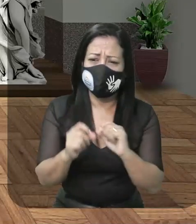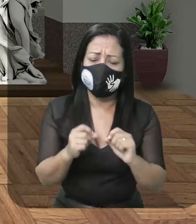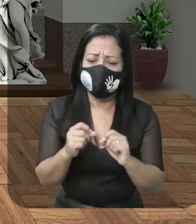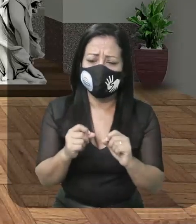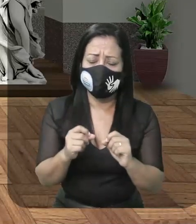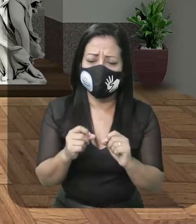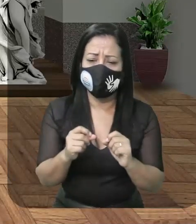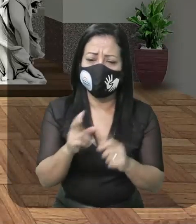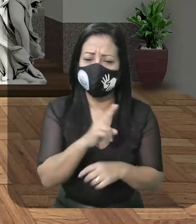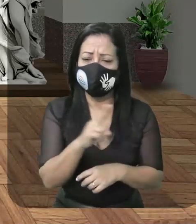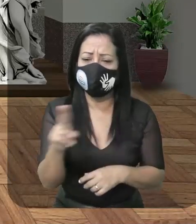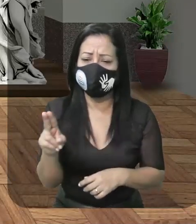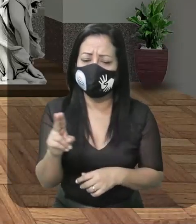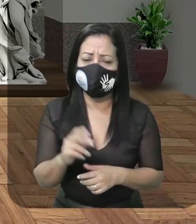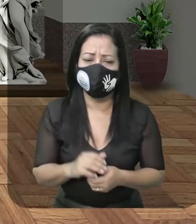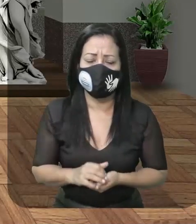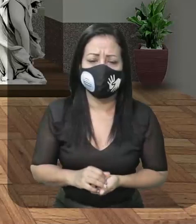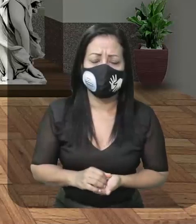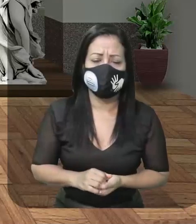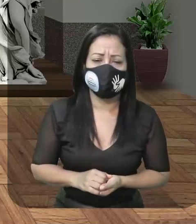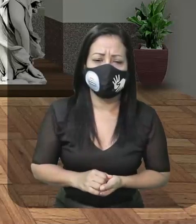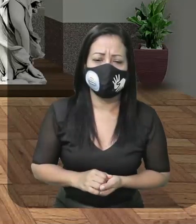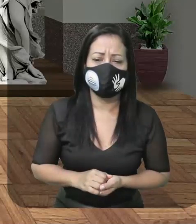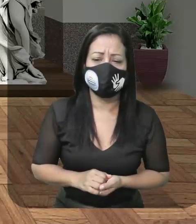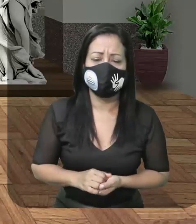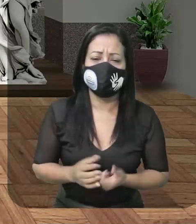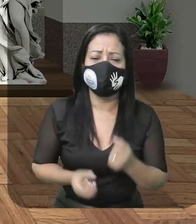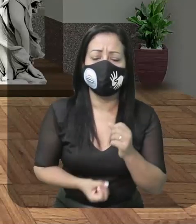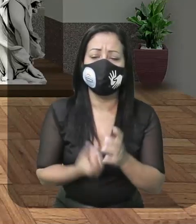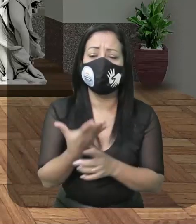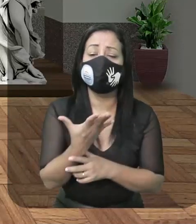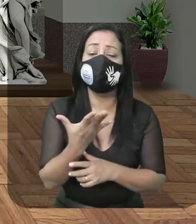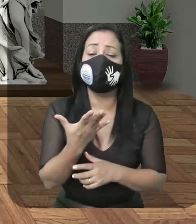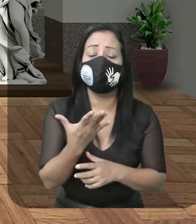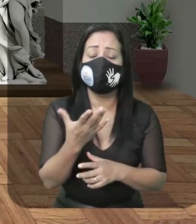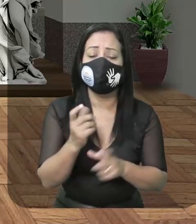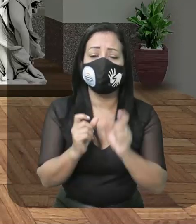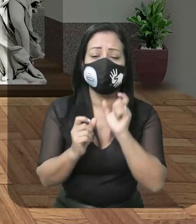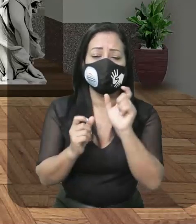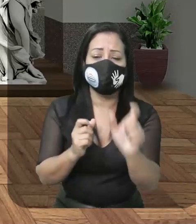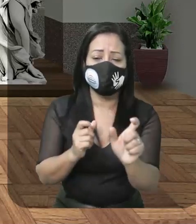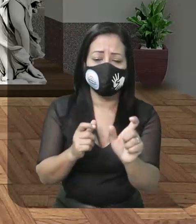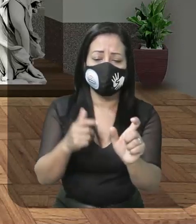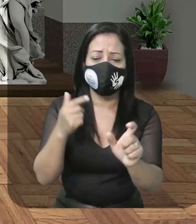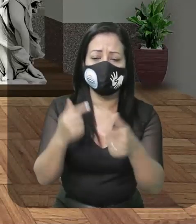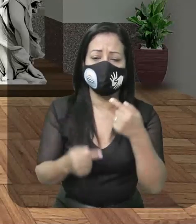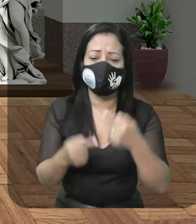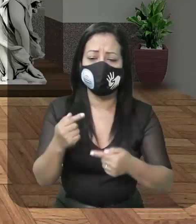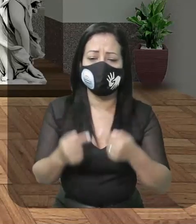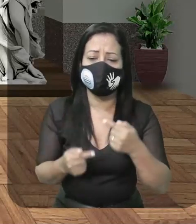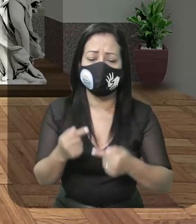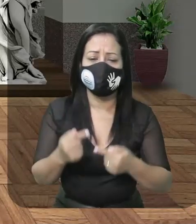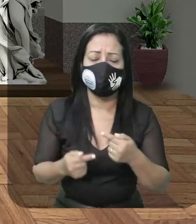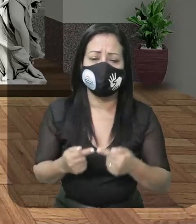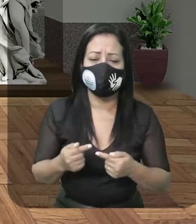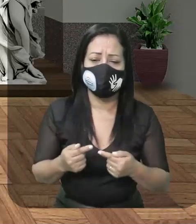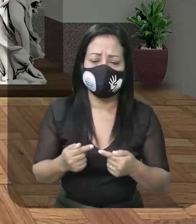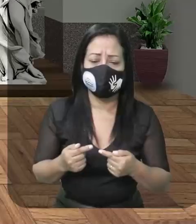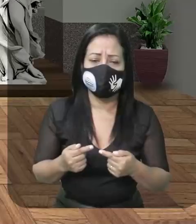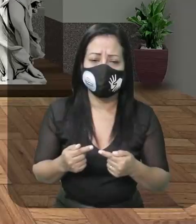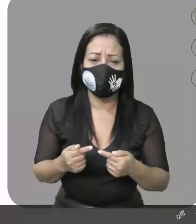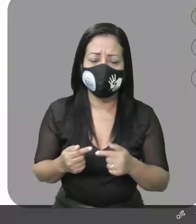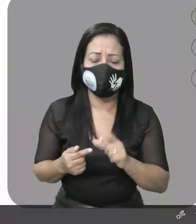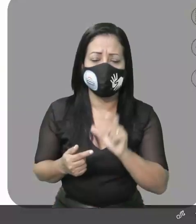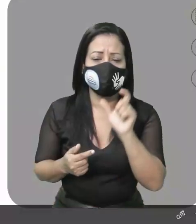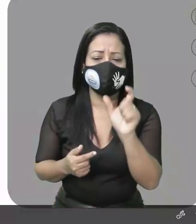se chamava, de onde vem a palavra política? Eu faço essa pergunta para vocês. De onde vem essa palavra política?